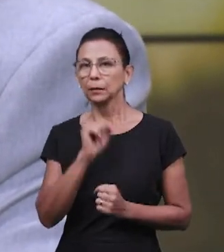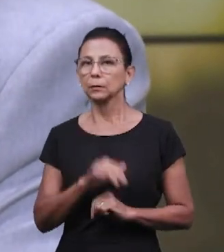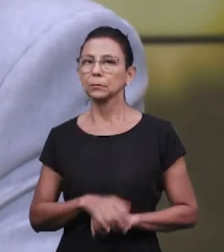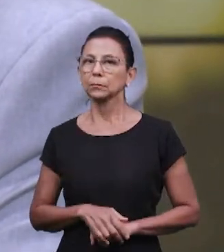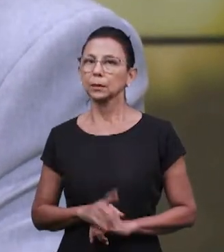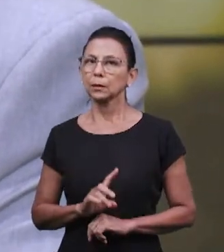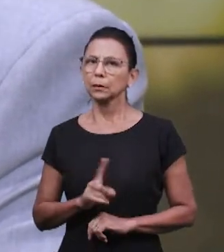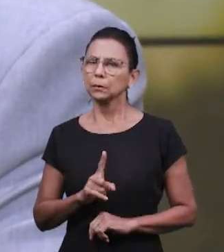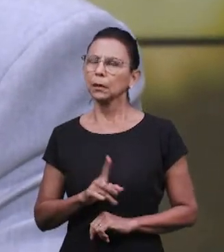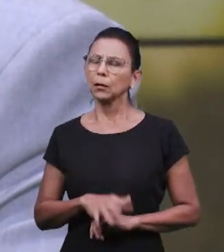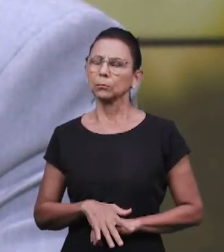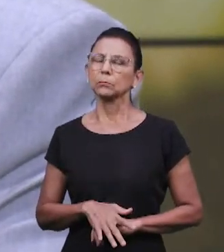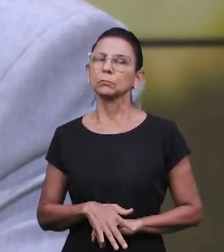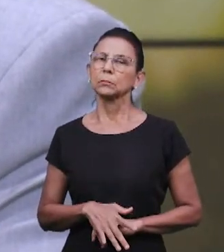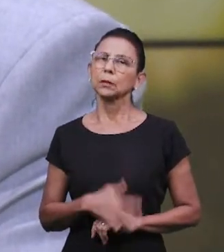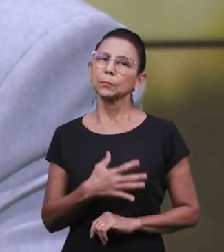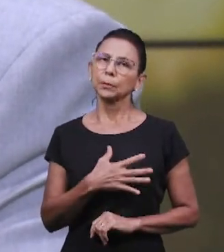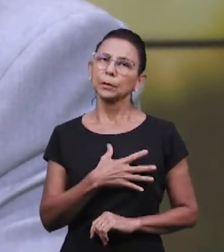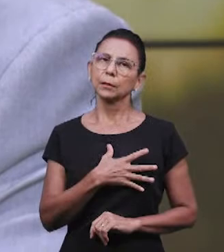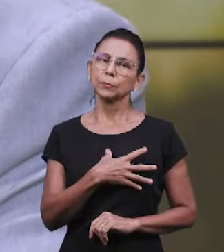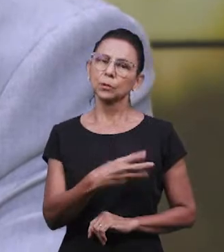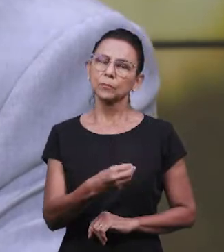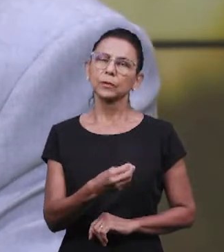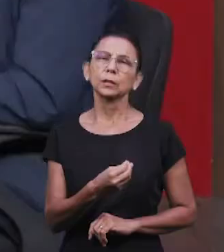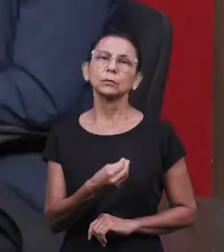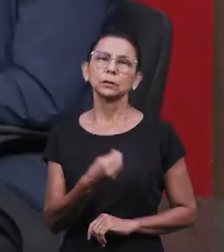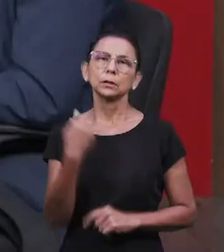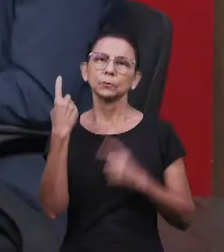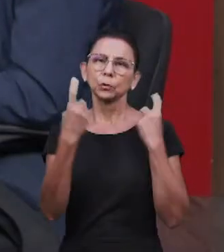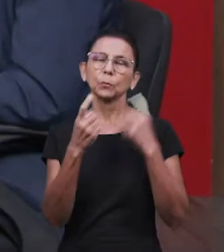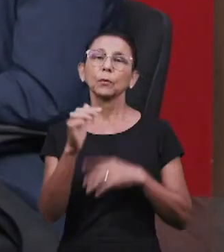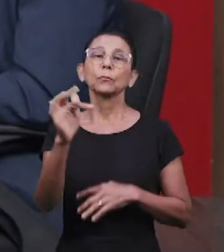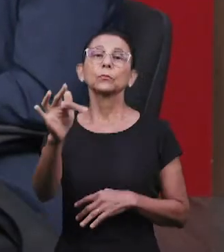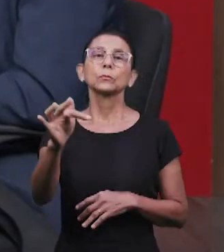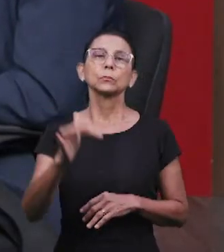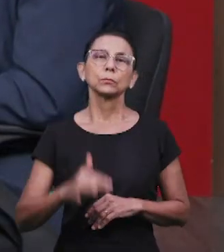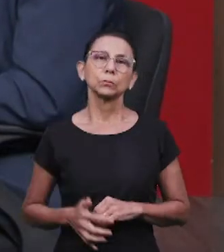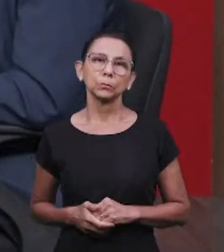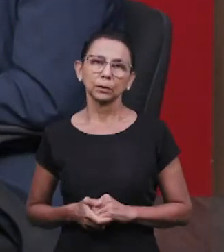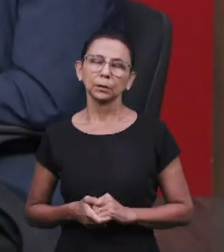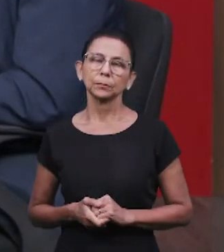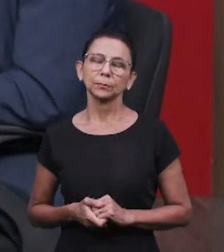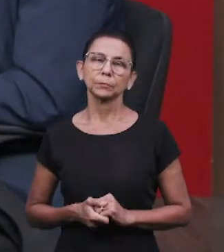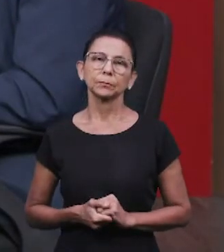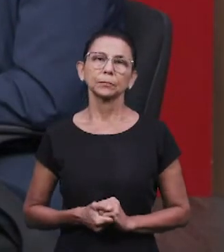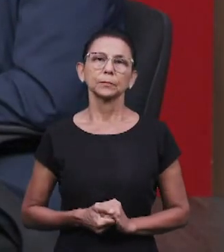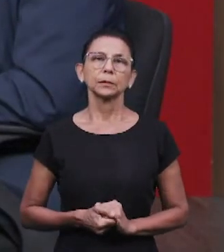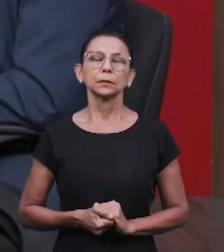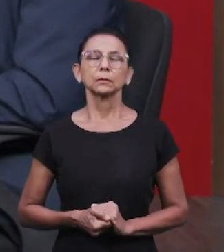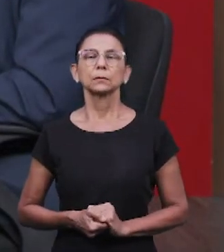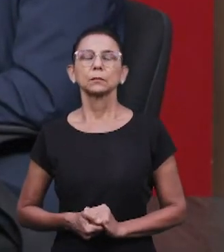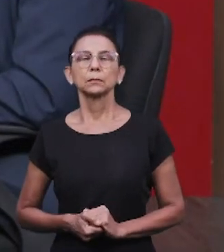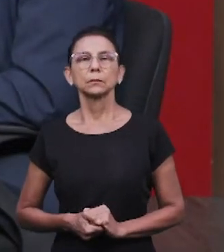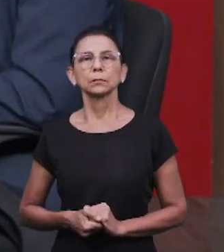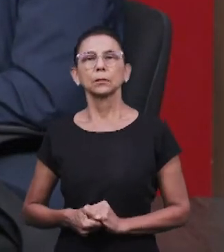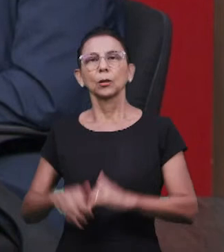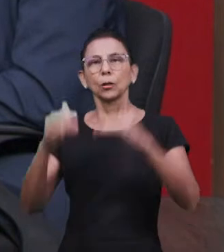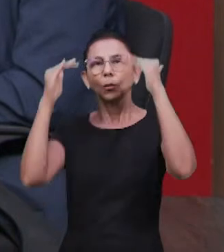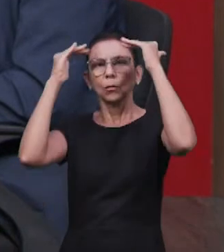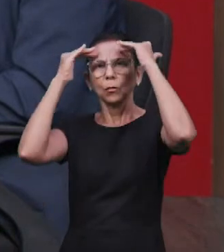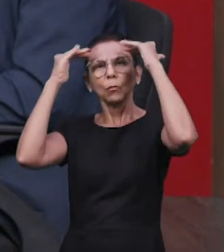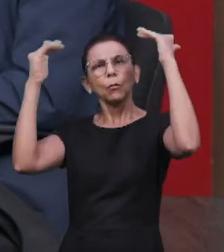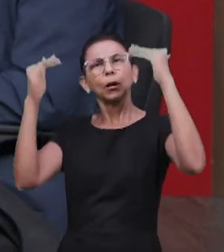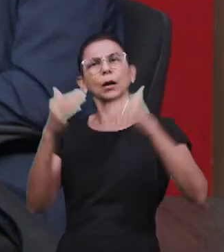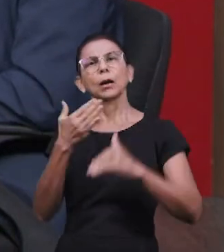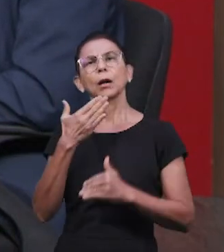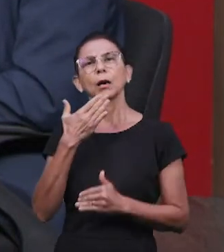Quando fazemos por amor. Até porque Deus faz a mesma coisa com a gente. Tem que lembrar, né, que elas falaram muito sobre a questão de honrar o pai e a mãe. Esse é um versículo